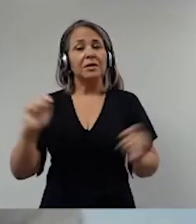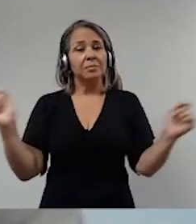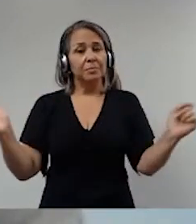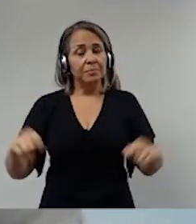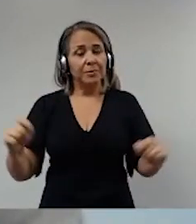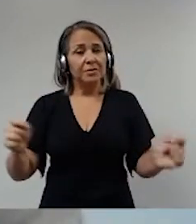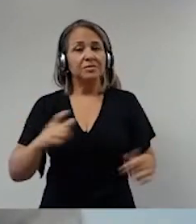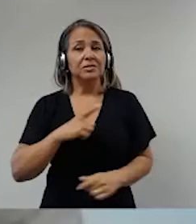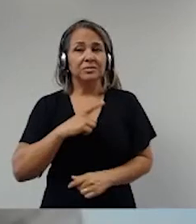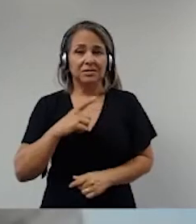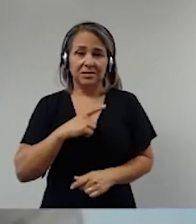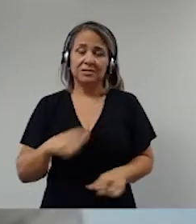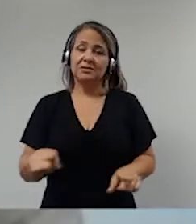também uma